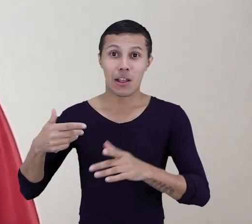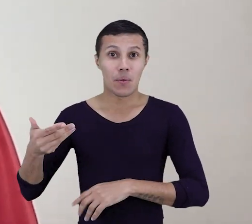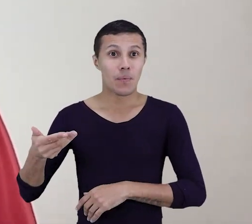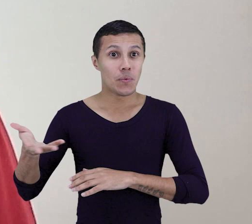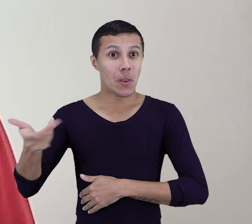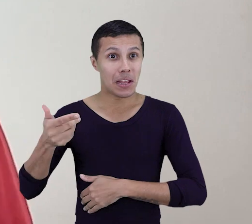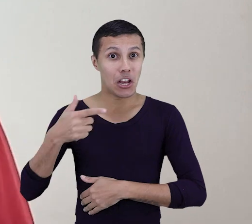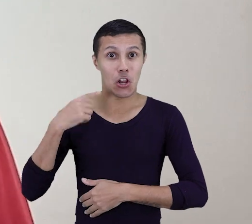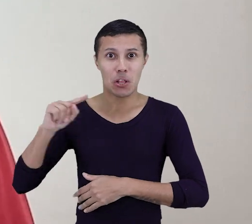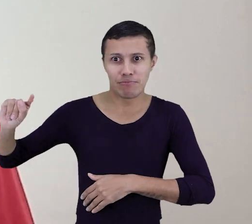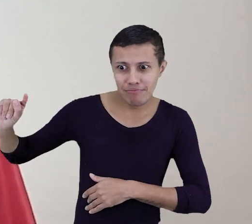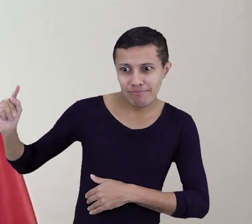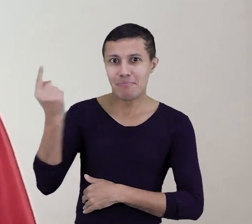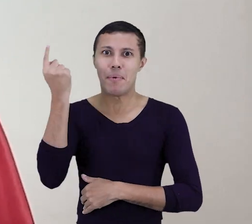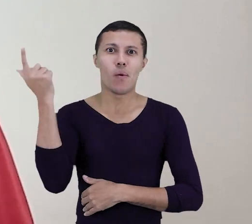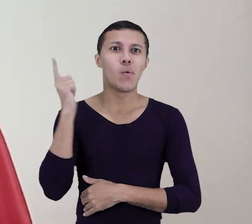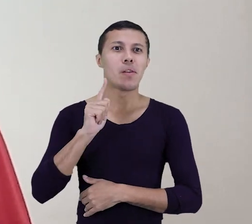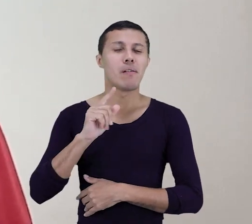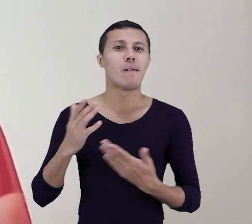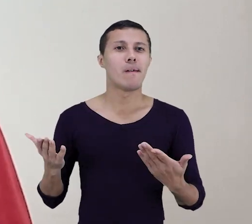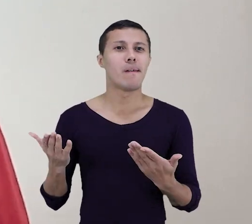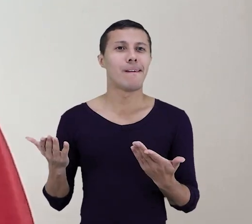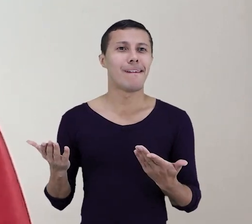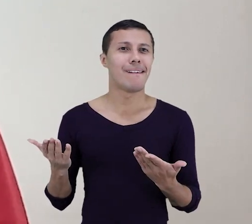nós ficamos em primeiro lugar, nós ganhamos